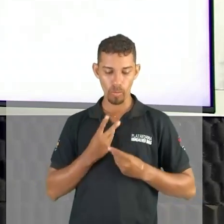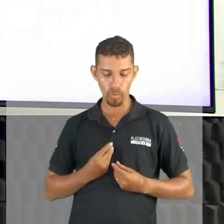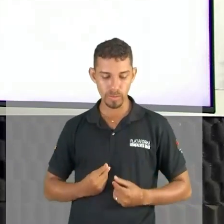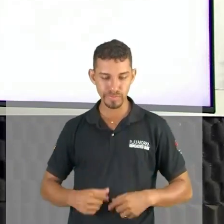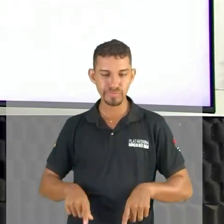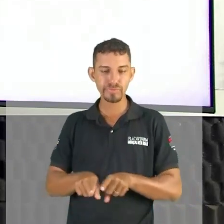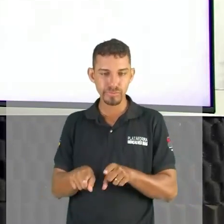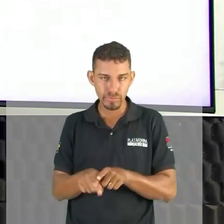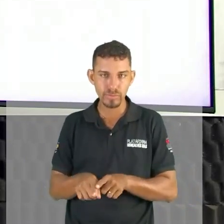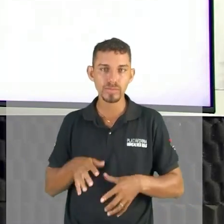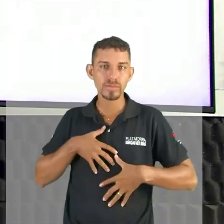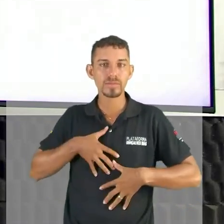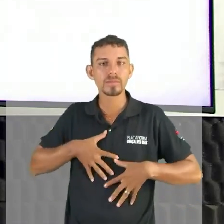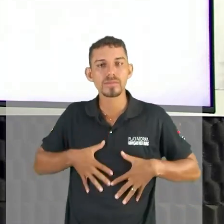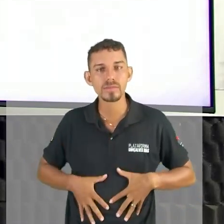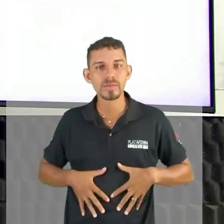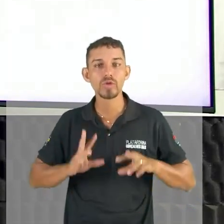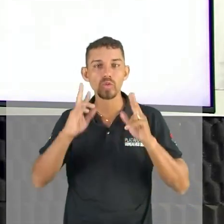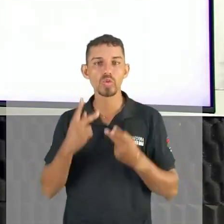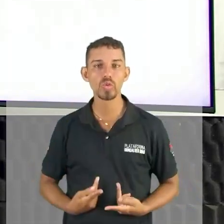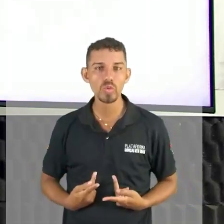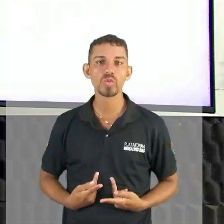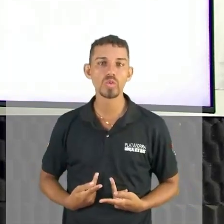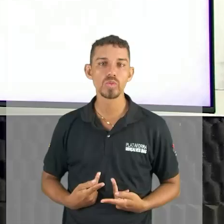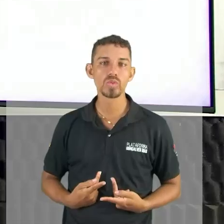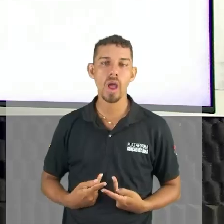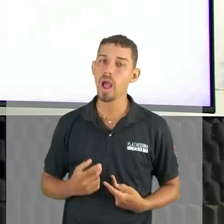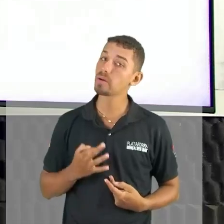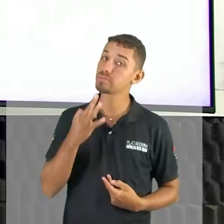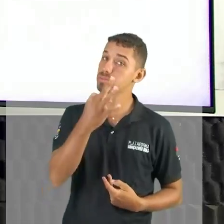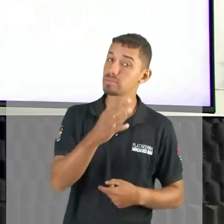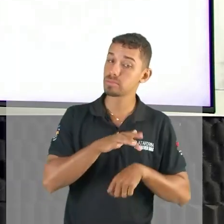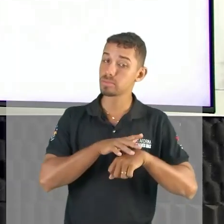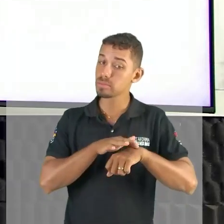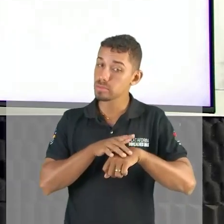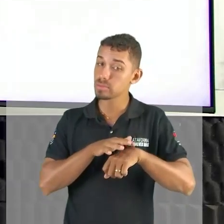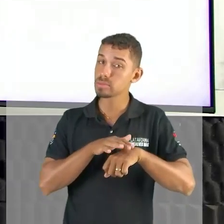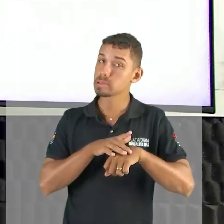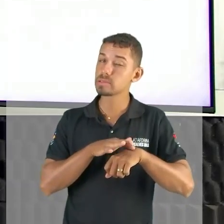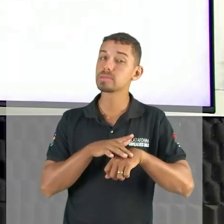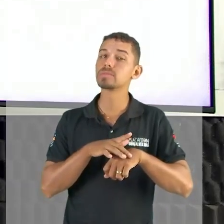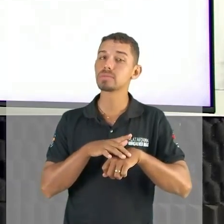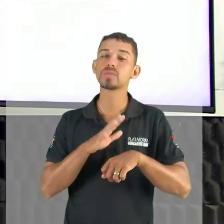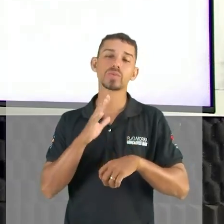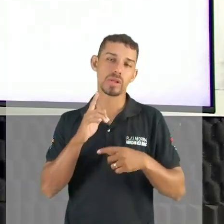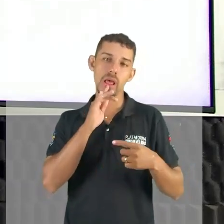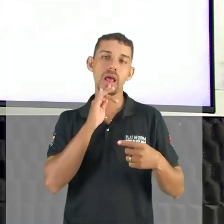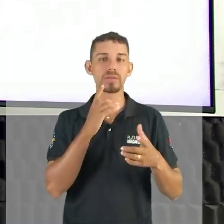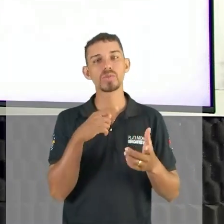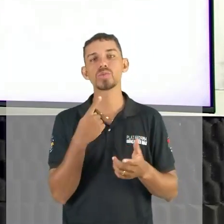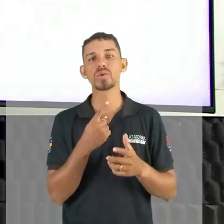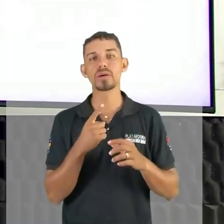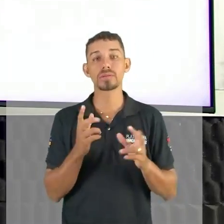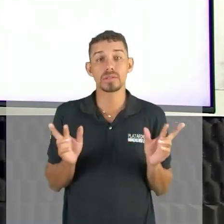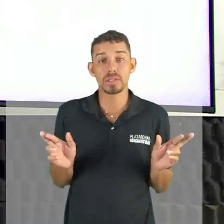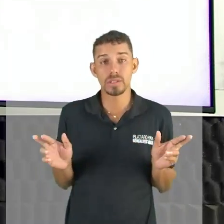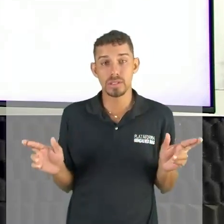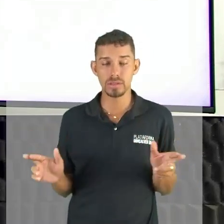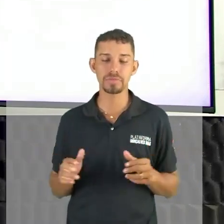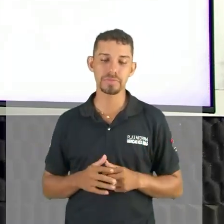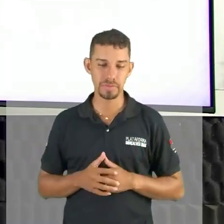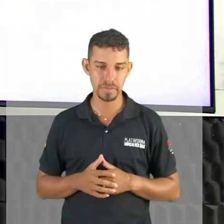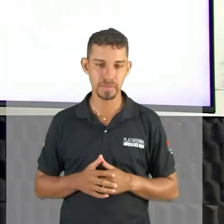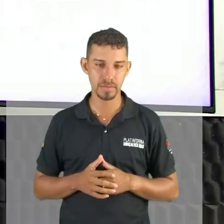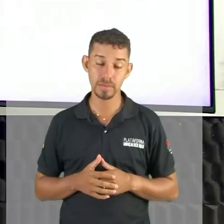ficar residual no corpo dos seres humanos, o que pode levar a doenças bem comuns como o nosso câncer.